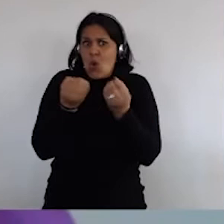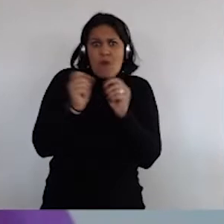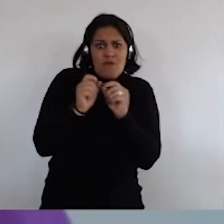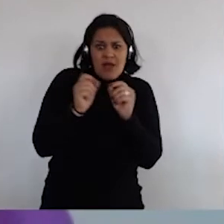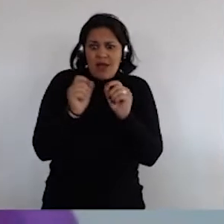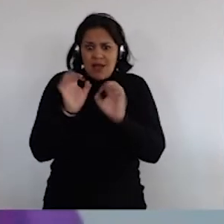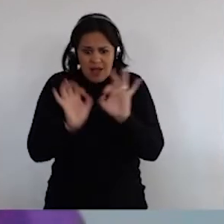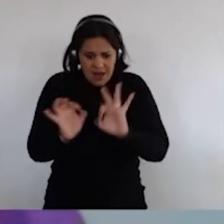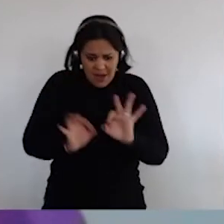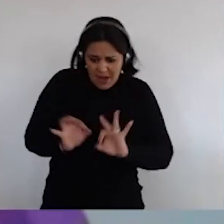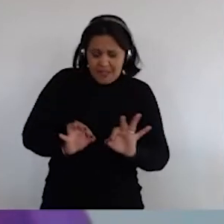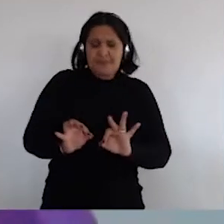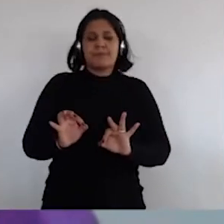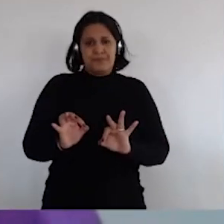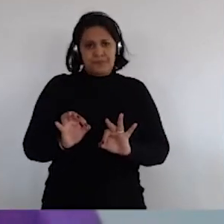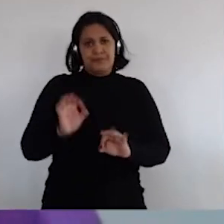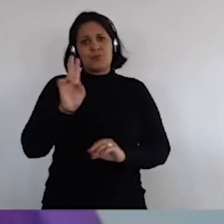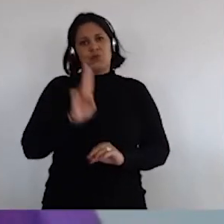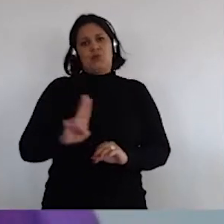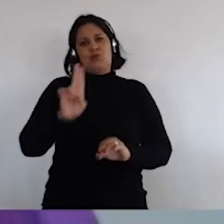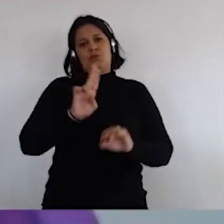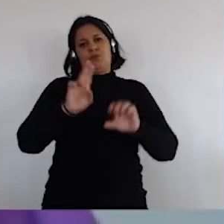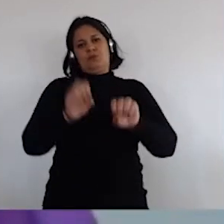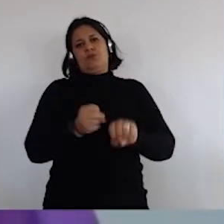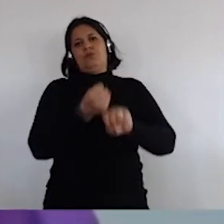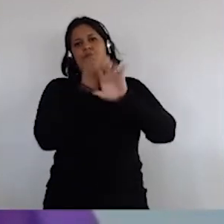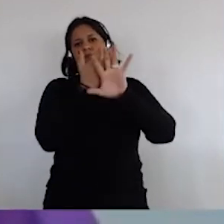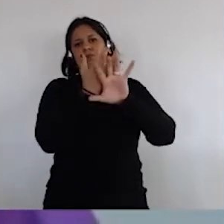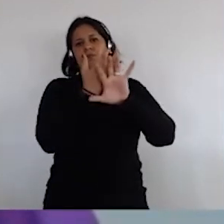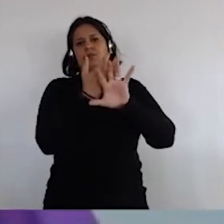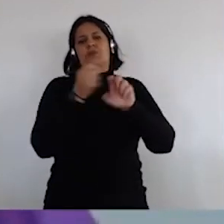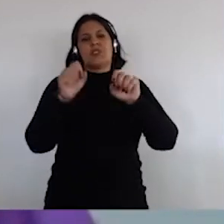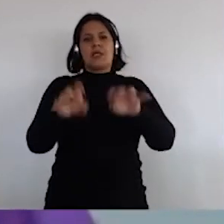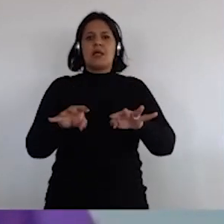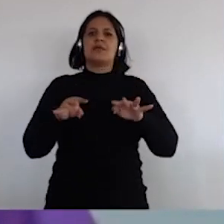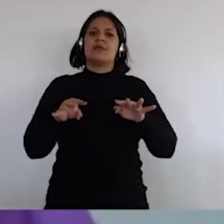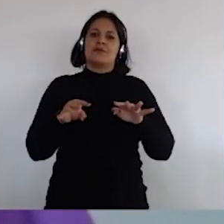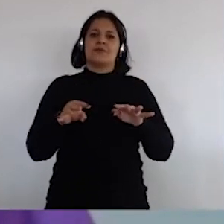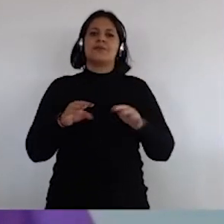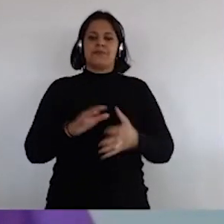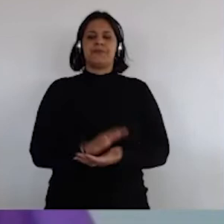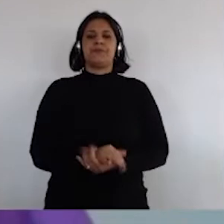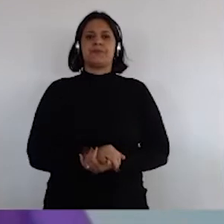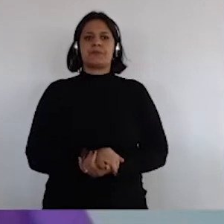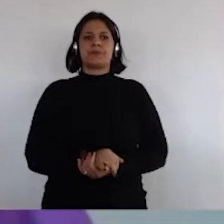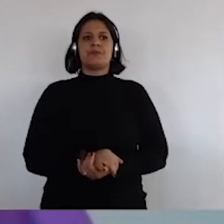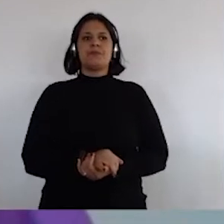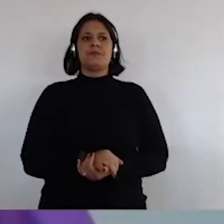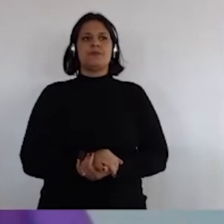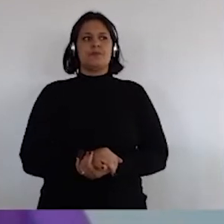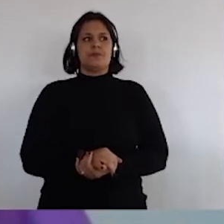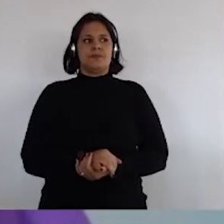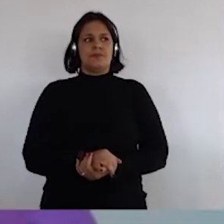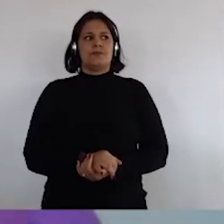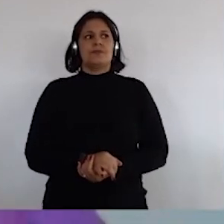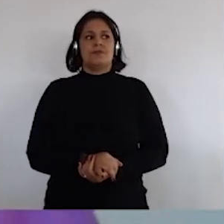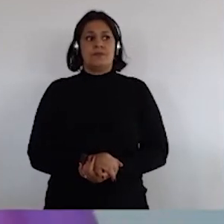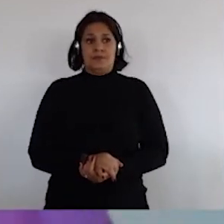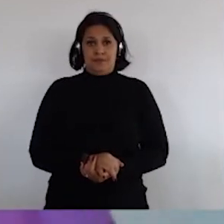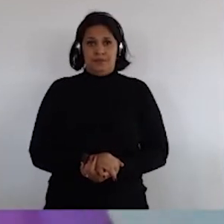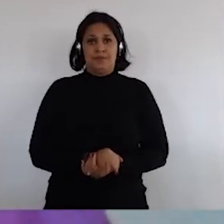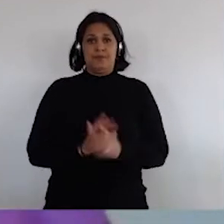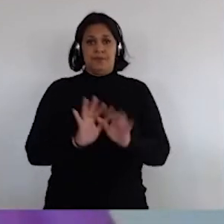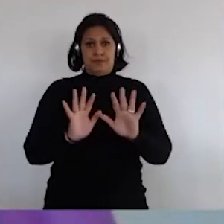mecanismos para uma audiência e videoconferência virtual. Desde o dia 2